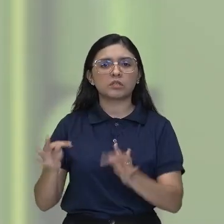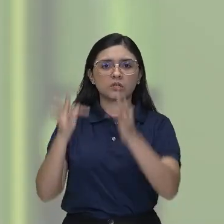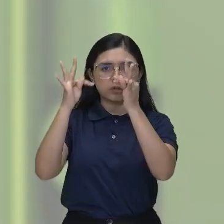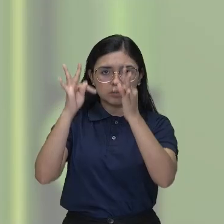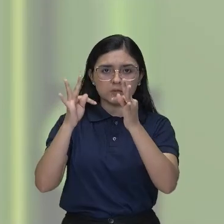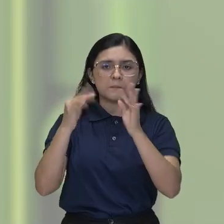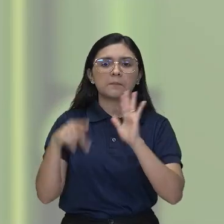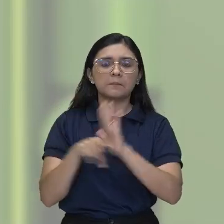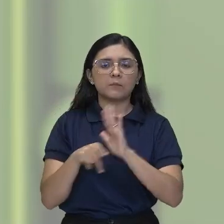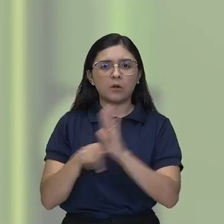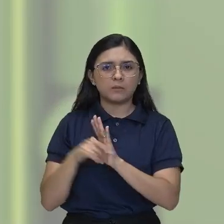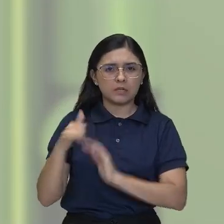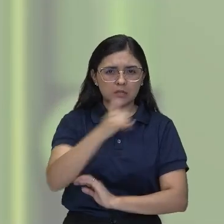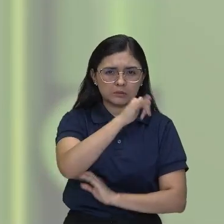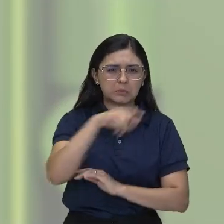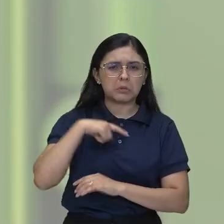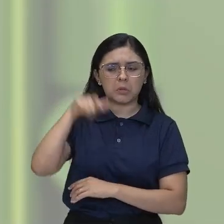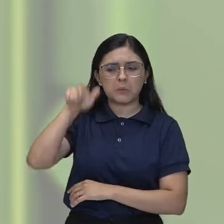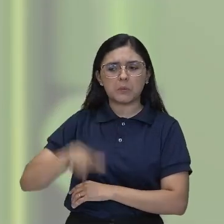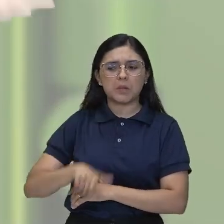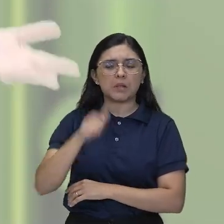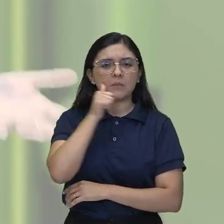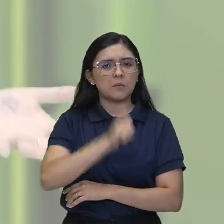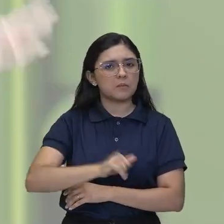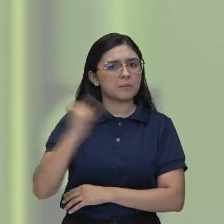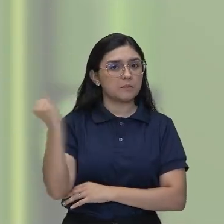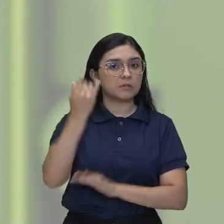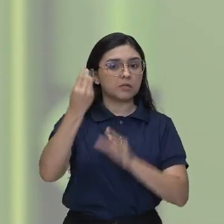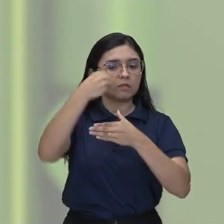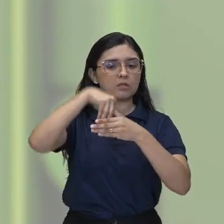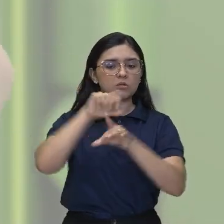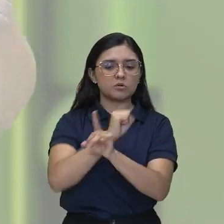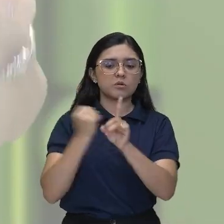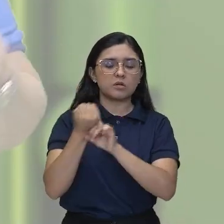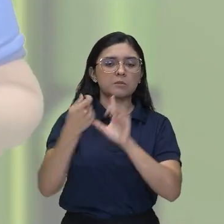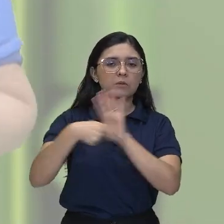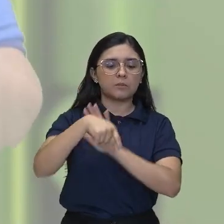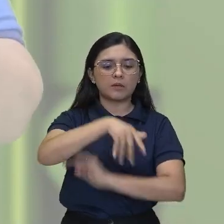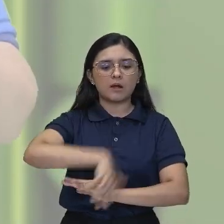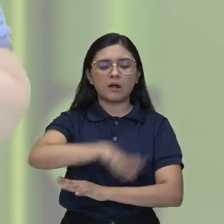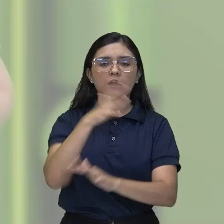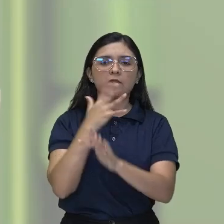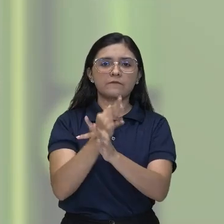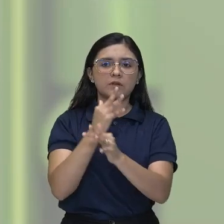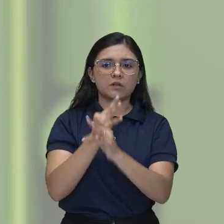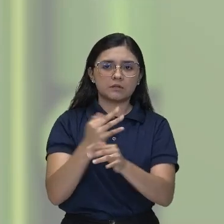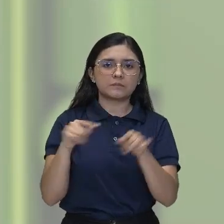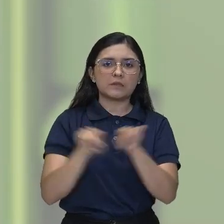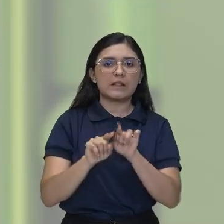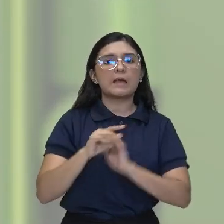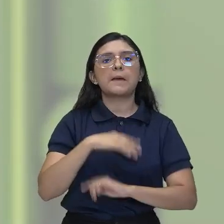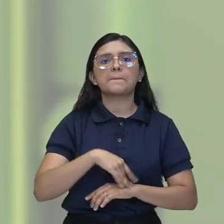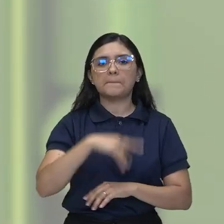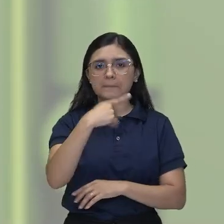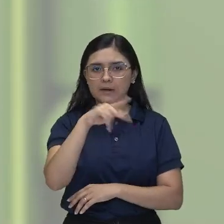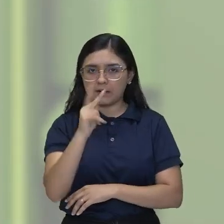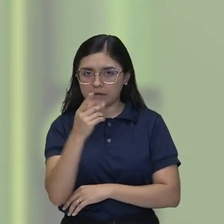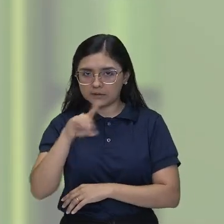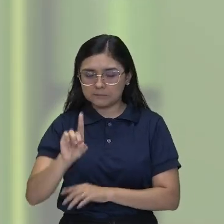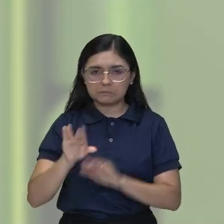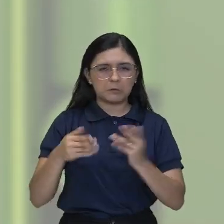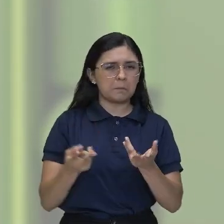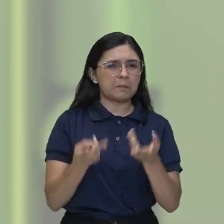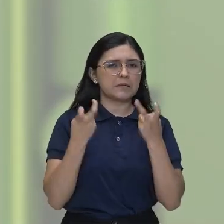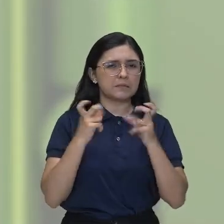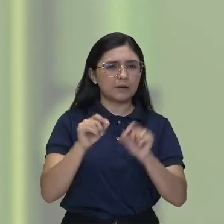Então, ela é uma mulher muito importante na sociedade da física, que ela é PhD. Então, vejam que essa curiosidade